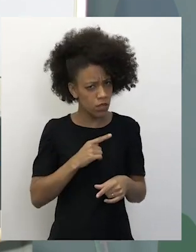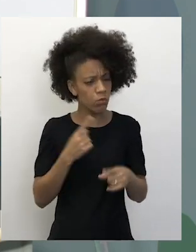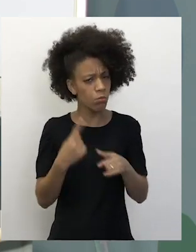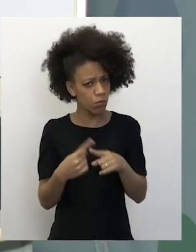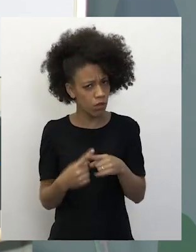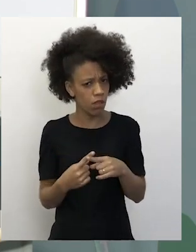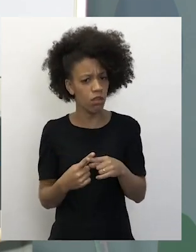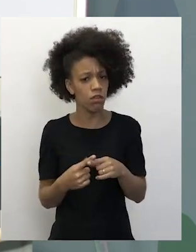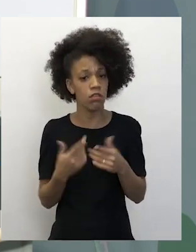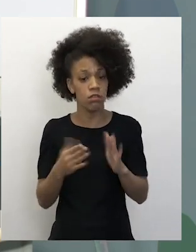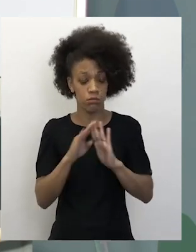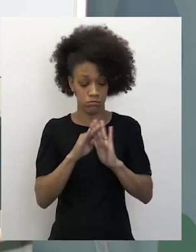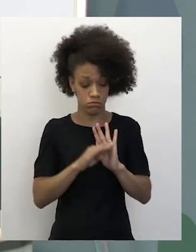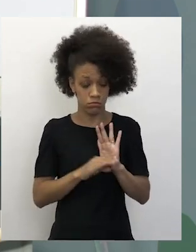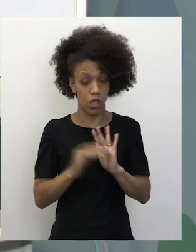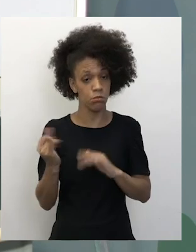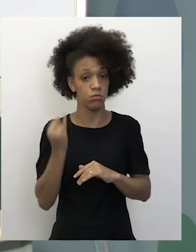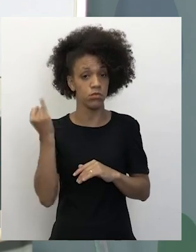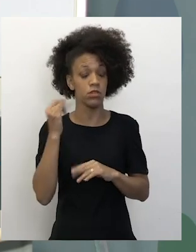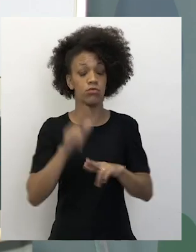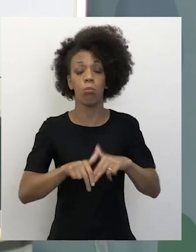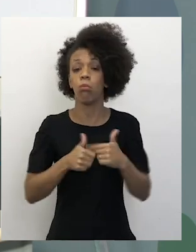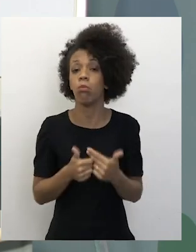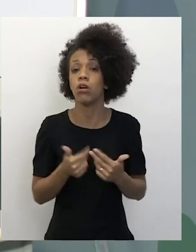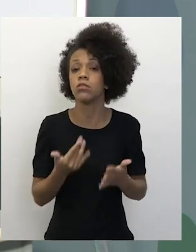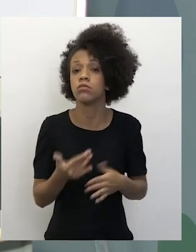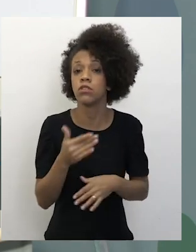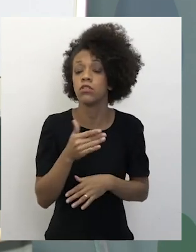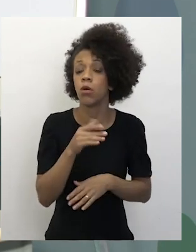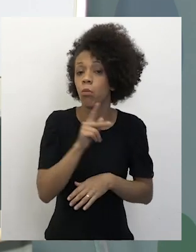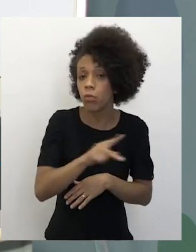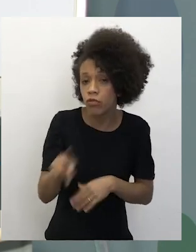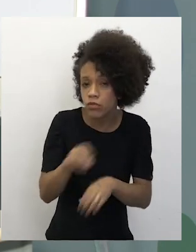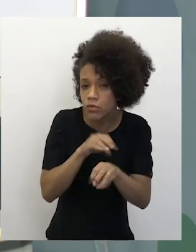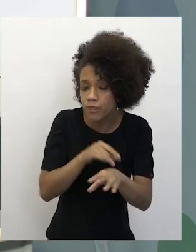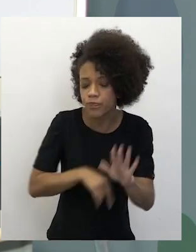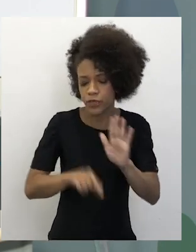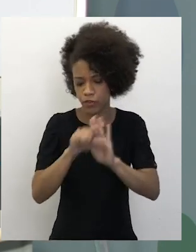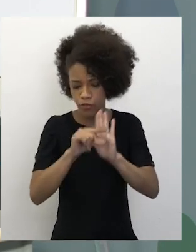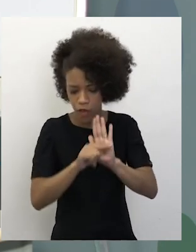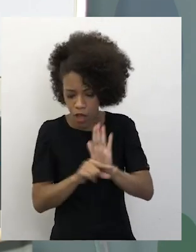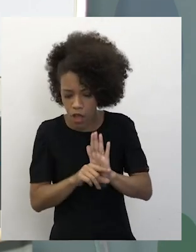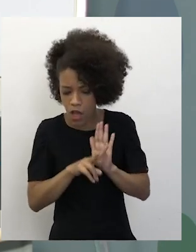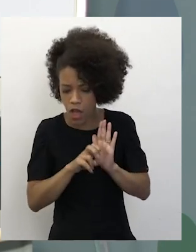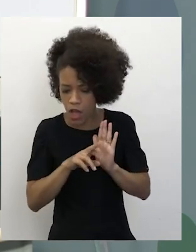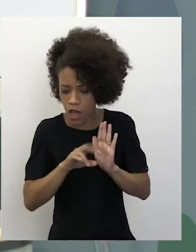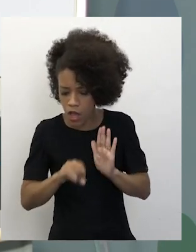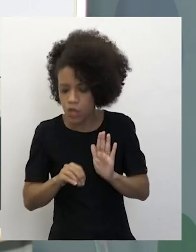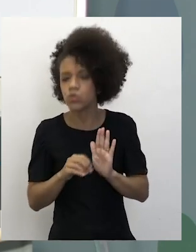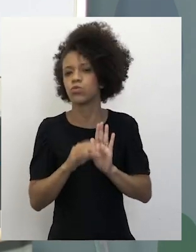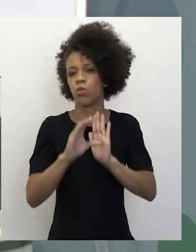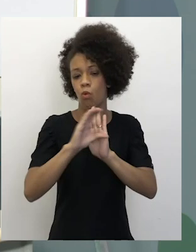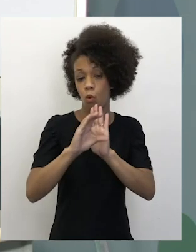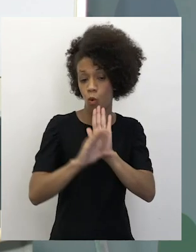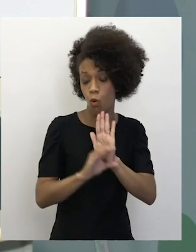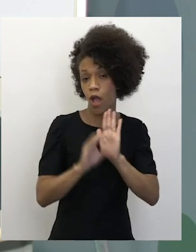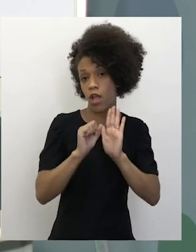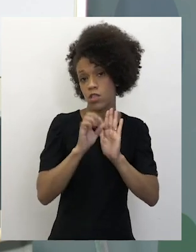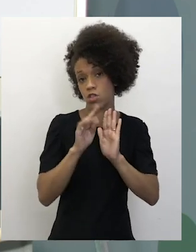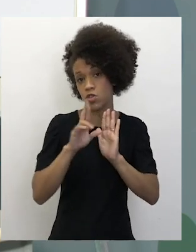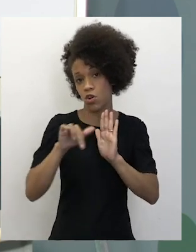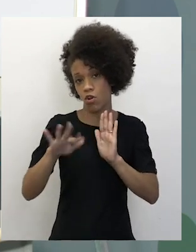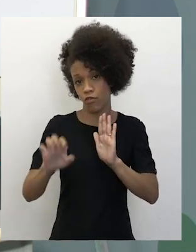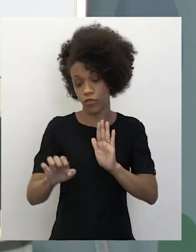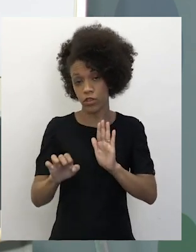aprender a estrutura é fundamental por isso que o professor ensina para você olhar verso estrofe e rima outra coisa é